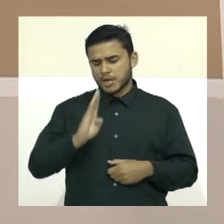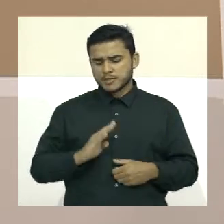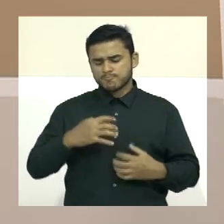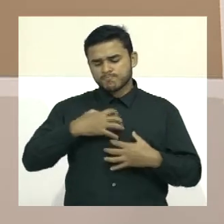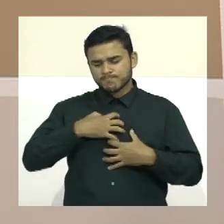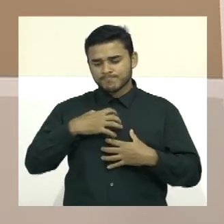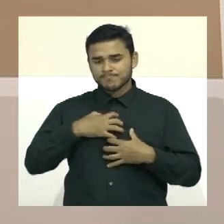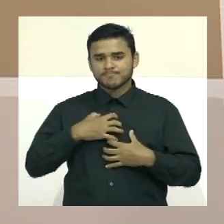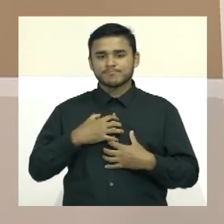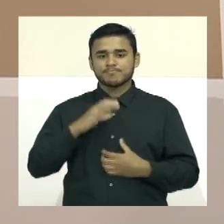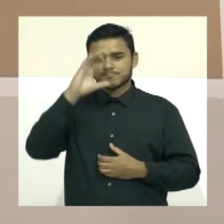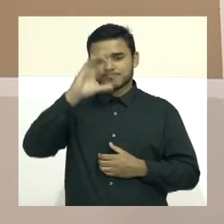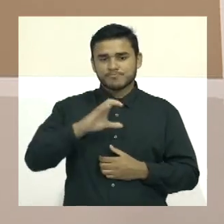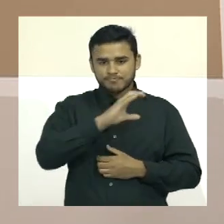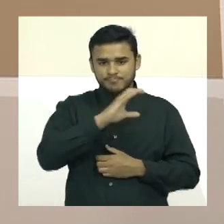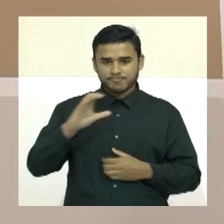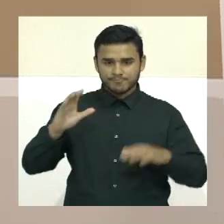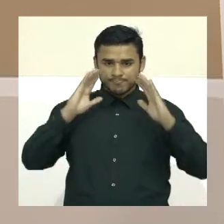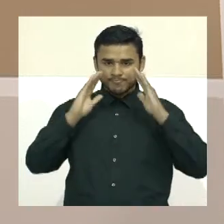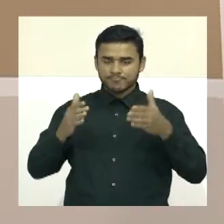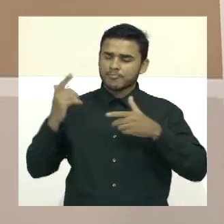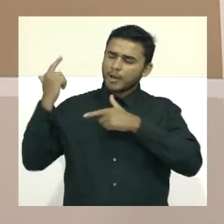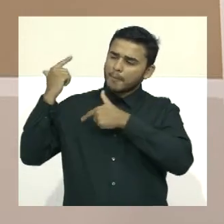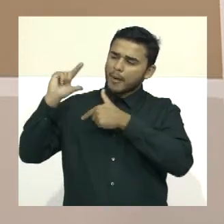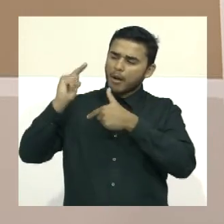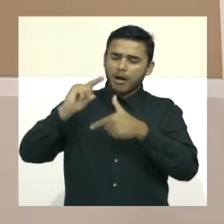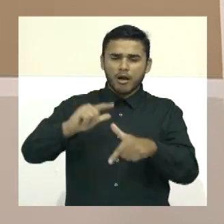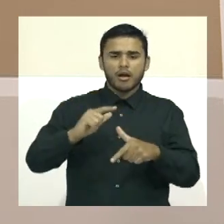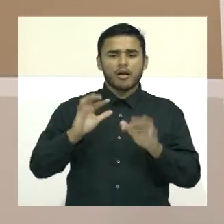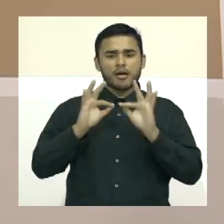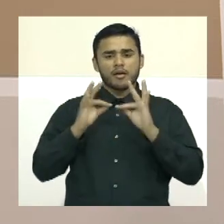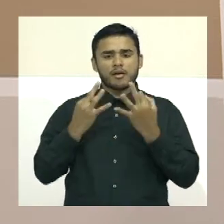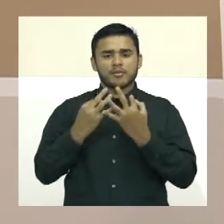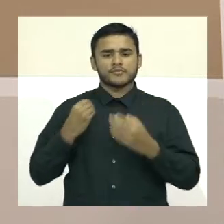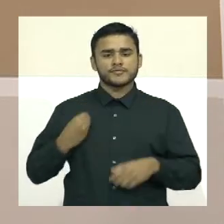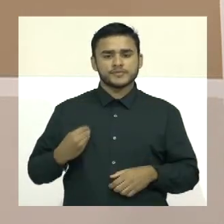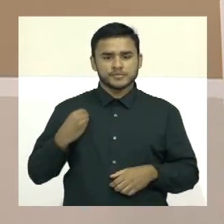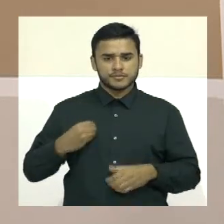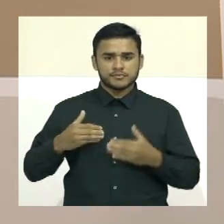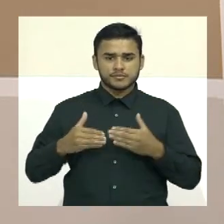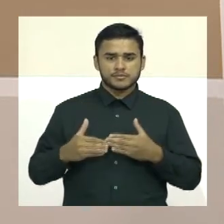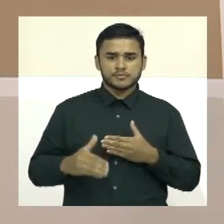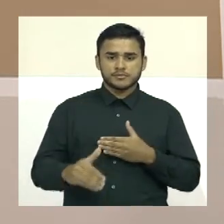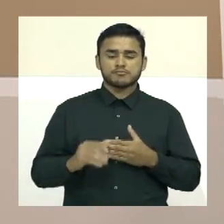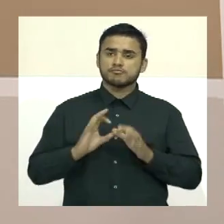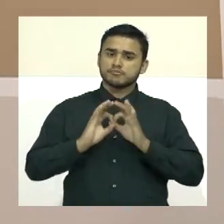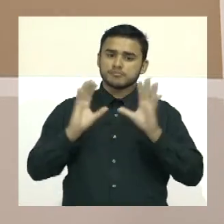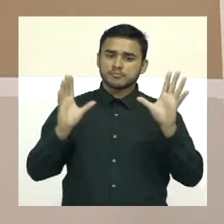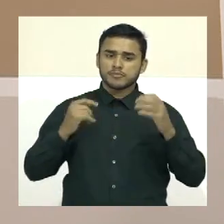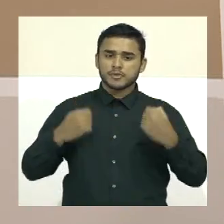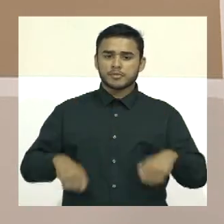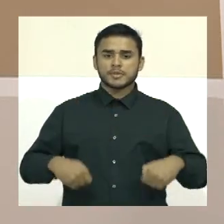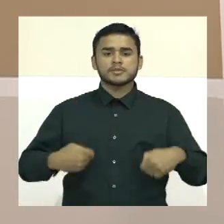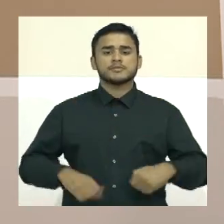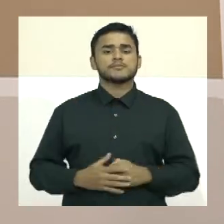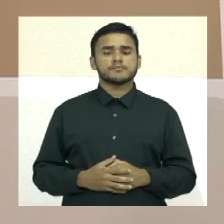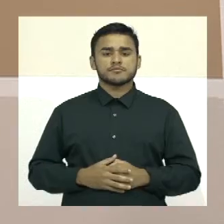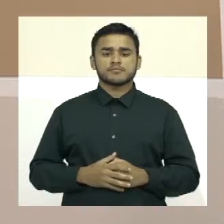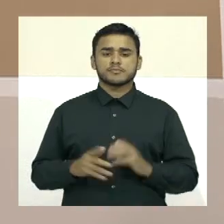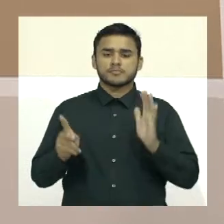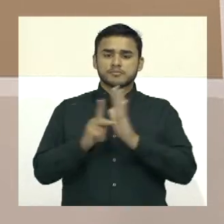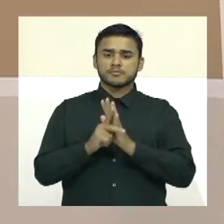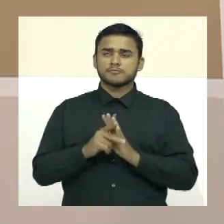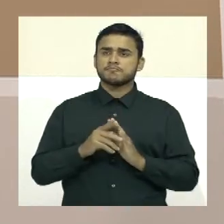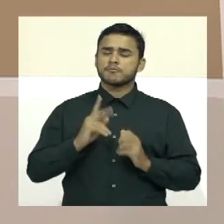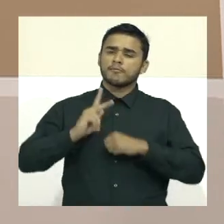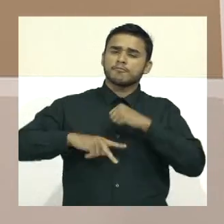brasilidade cristã, da tradição, da família, da vida, da liberdade, da propriedade, da